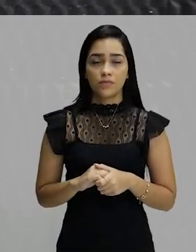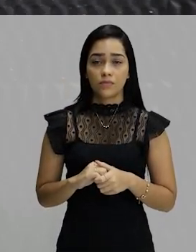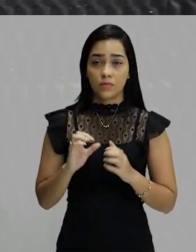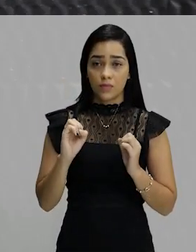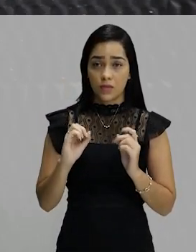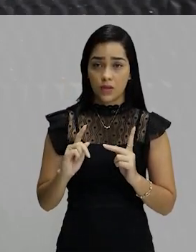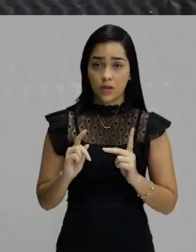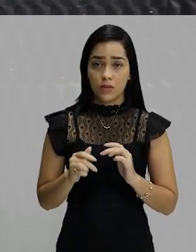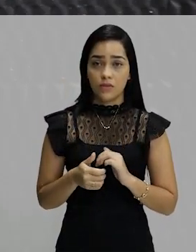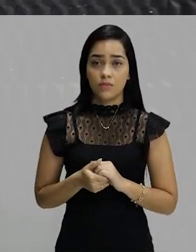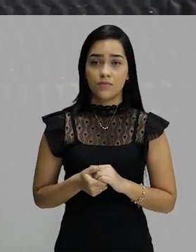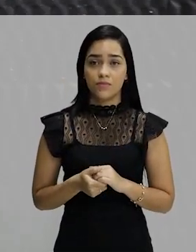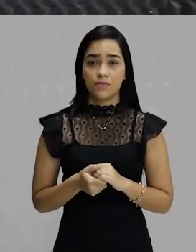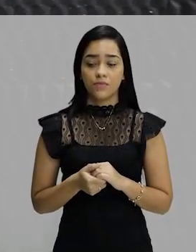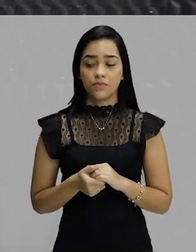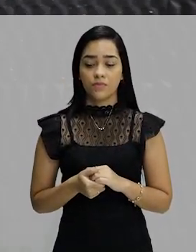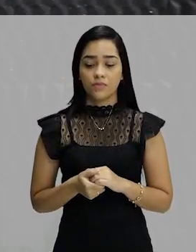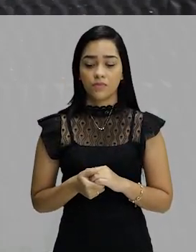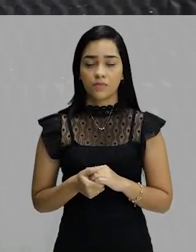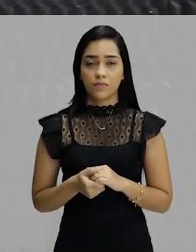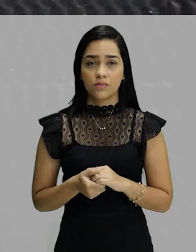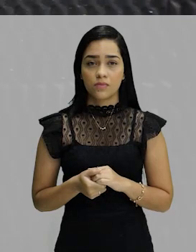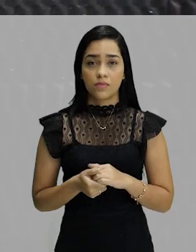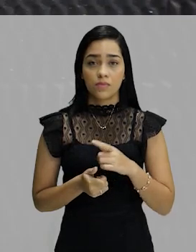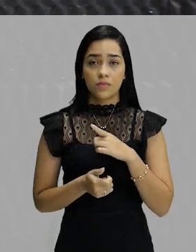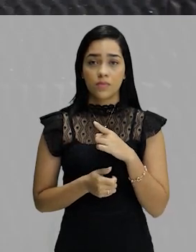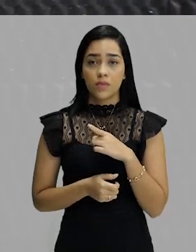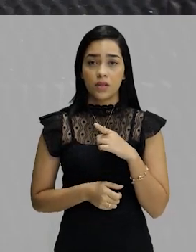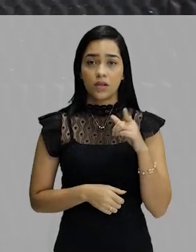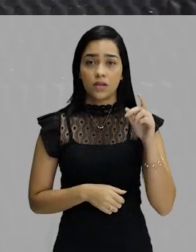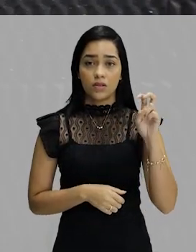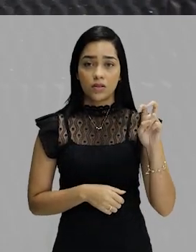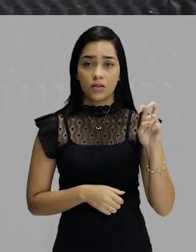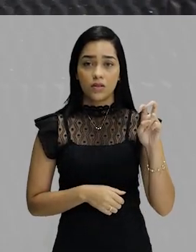Ok? E aí vai ficar 5